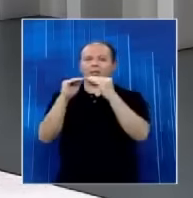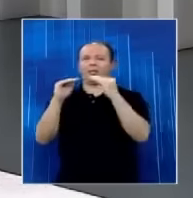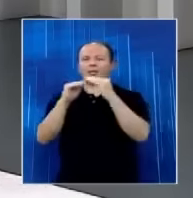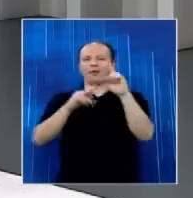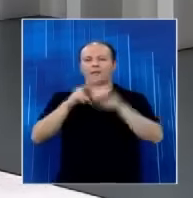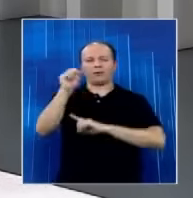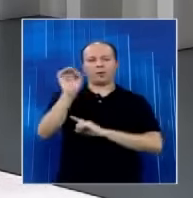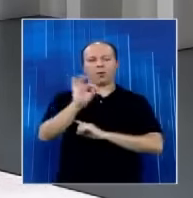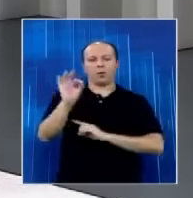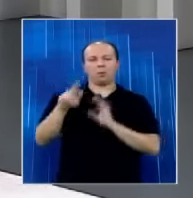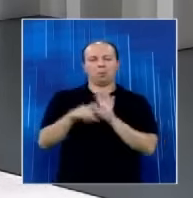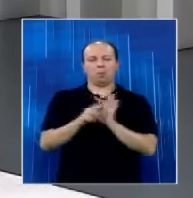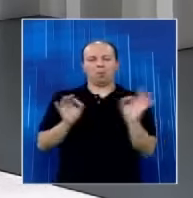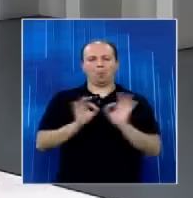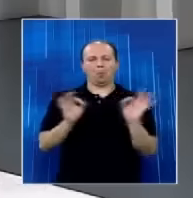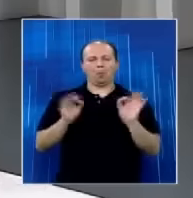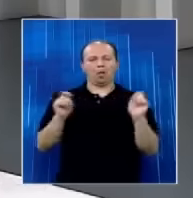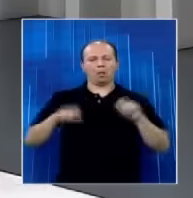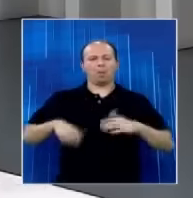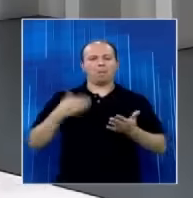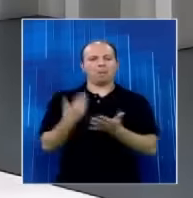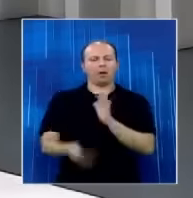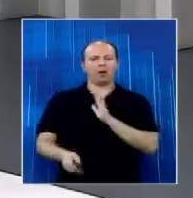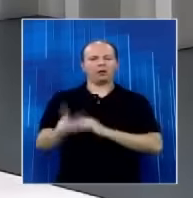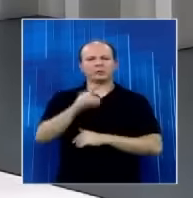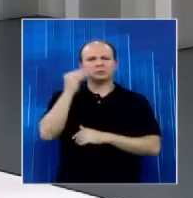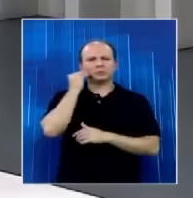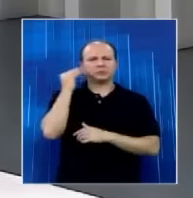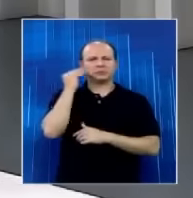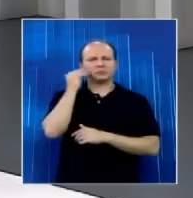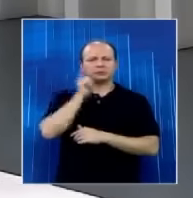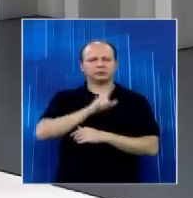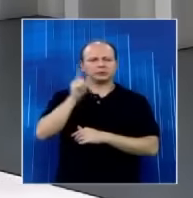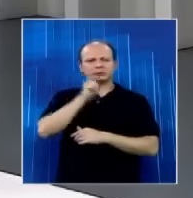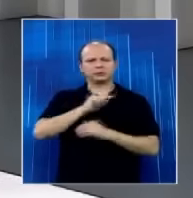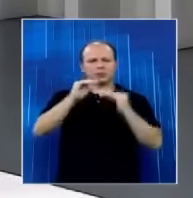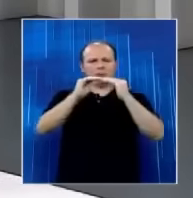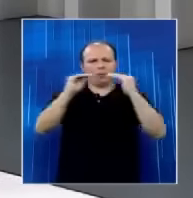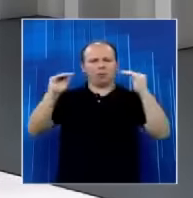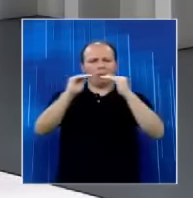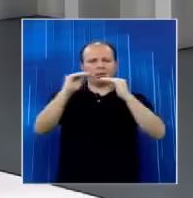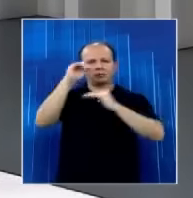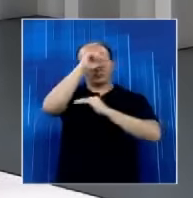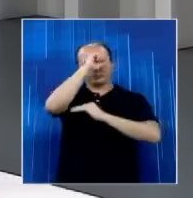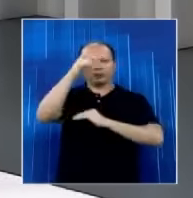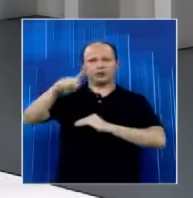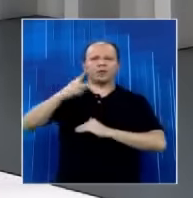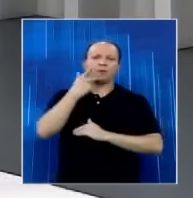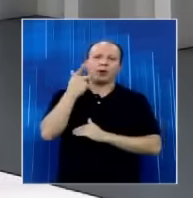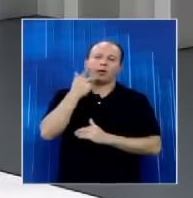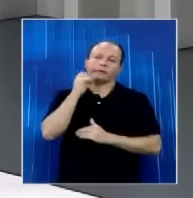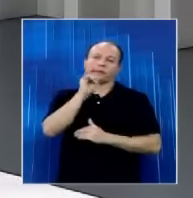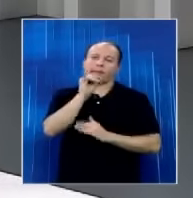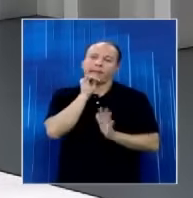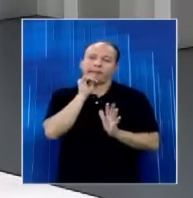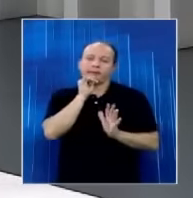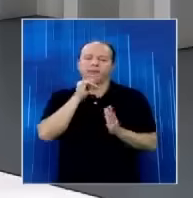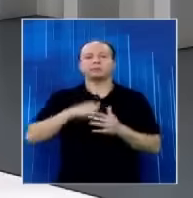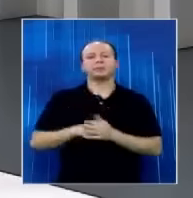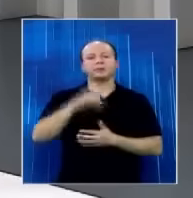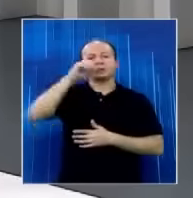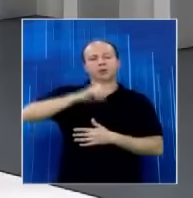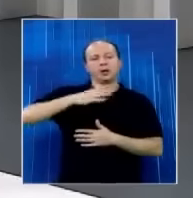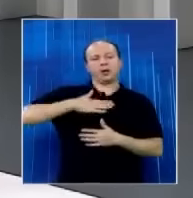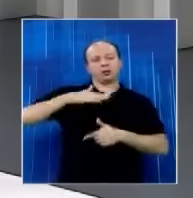não perdeu, quer dizer, não teve nenhum momento ali, embora tenham tentado colocá-lo numa situação difícil para falar, por exemplo, das questões dos